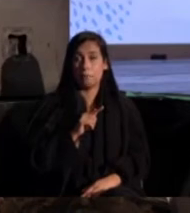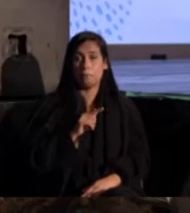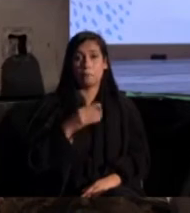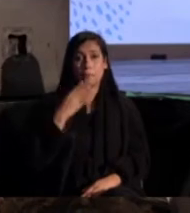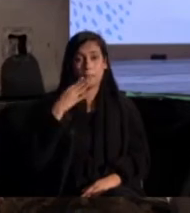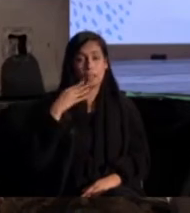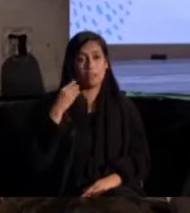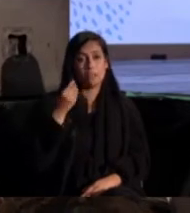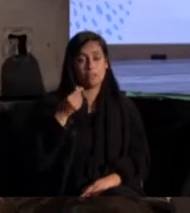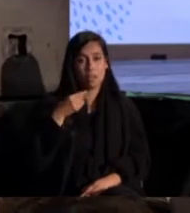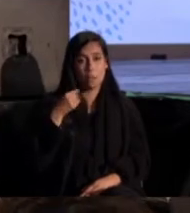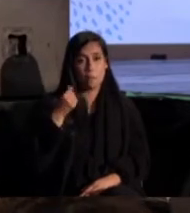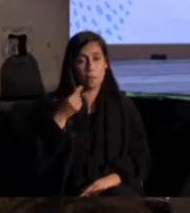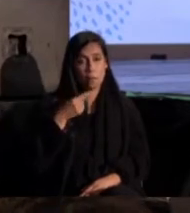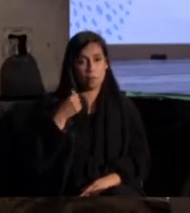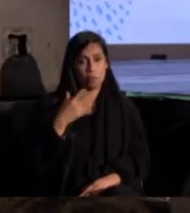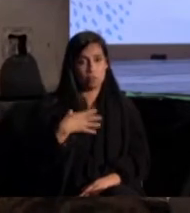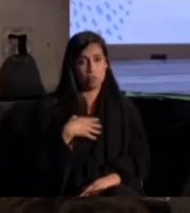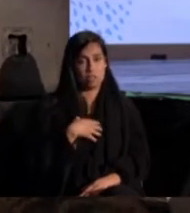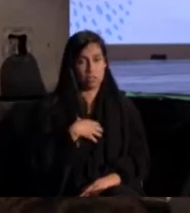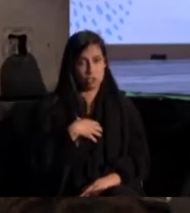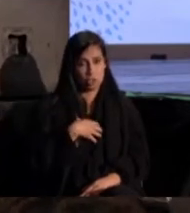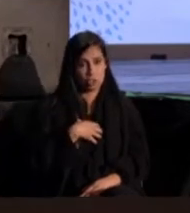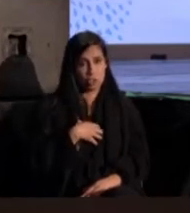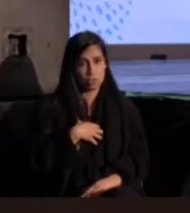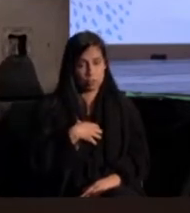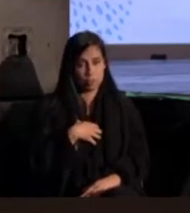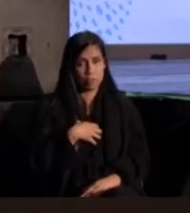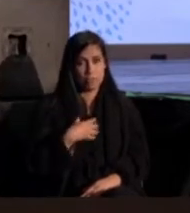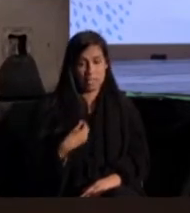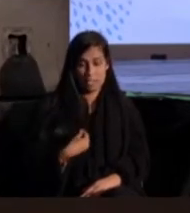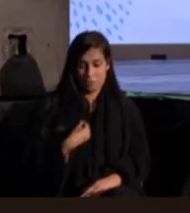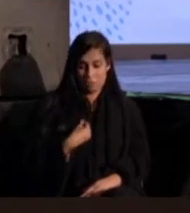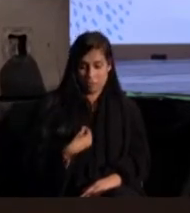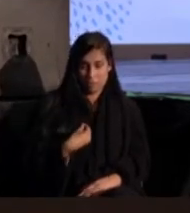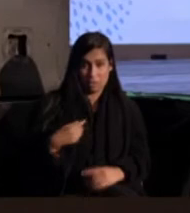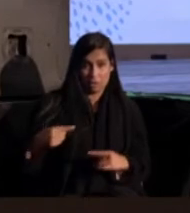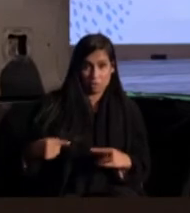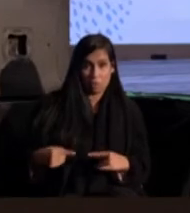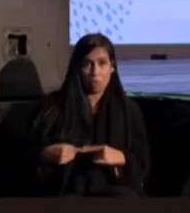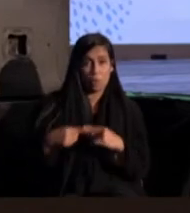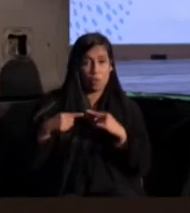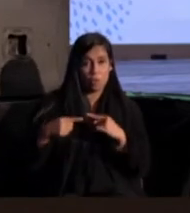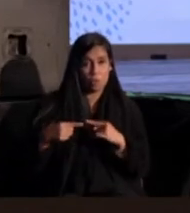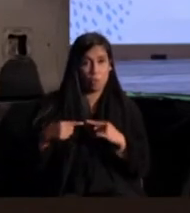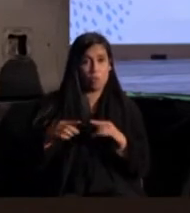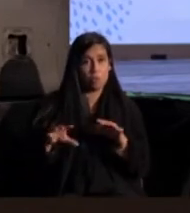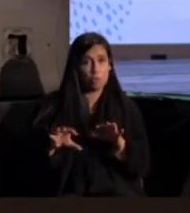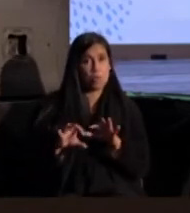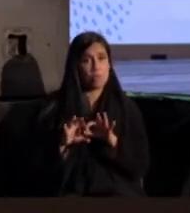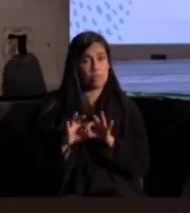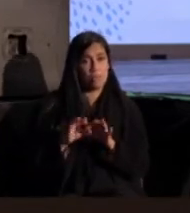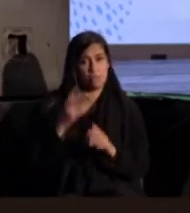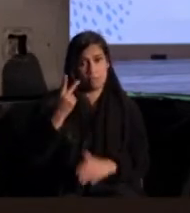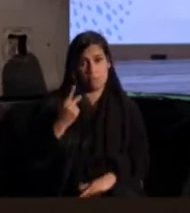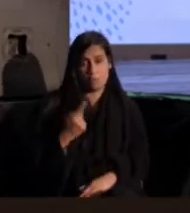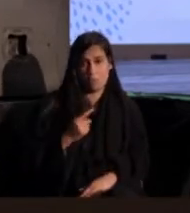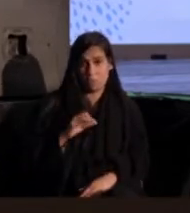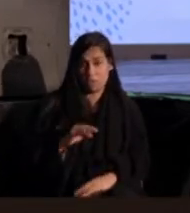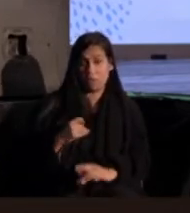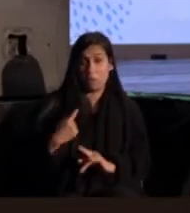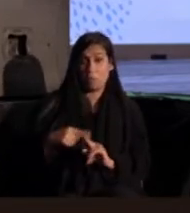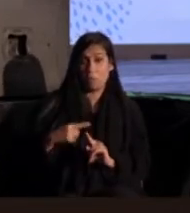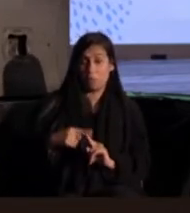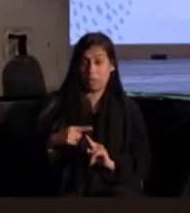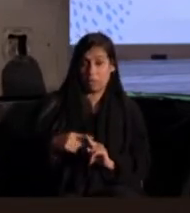mobilizam uma forma de vida que se conecta mais consigo. Porque à medida